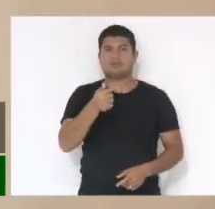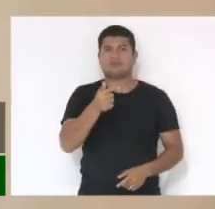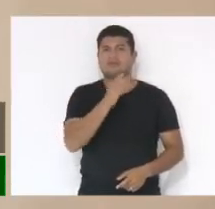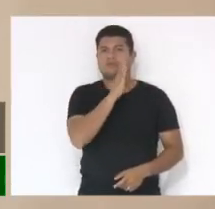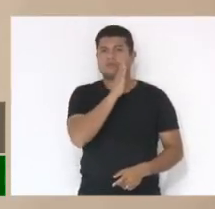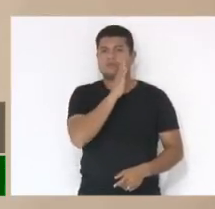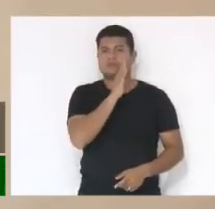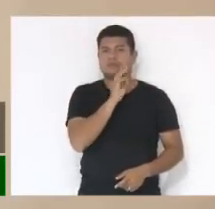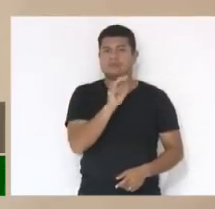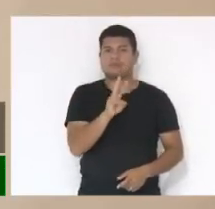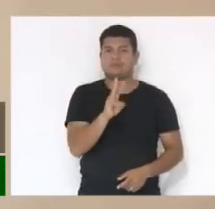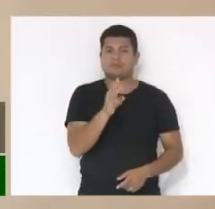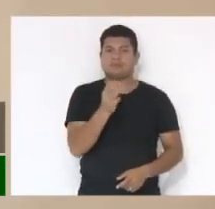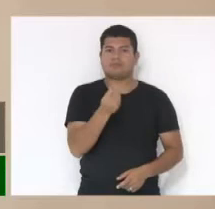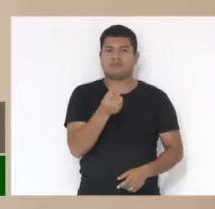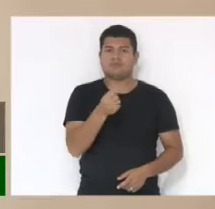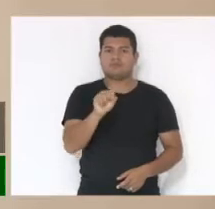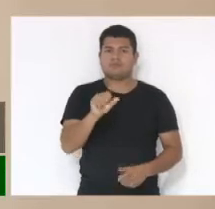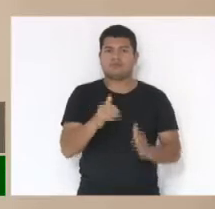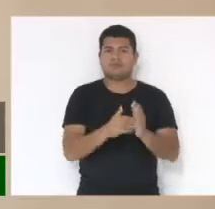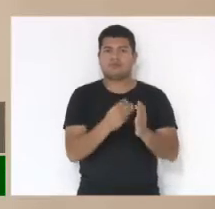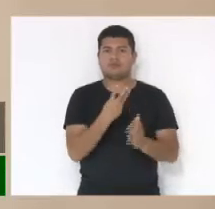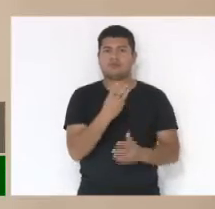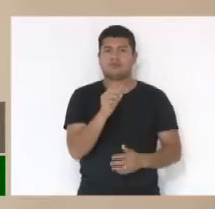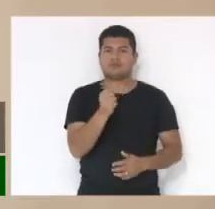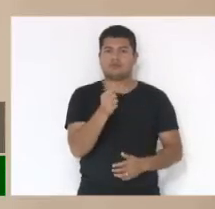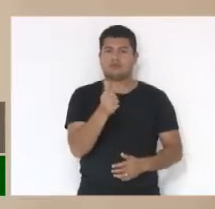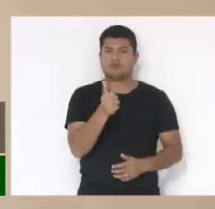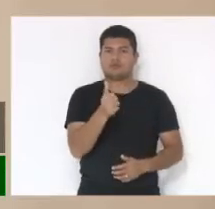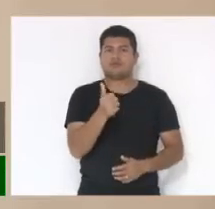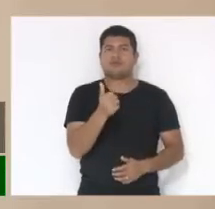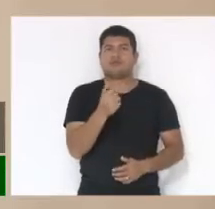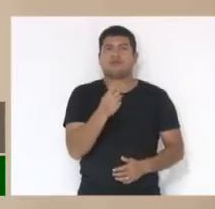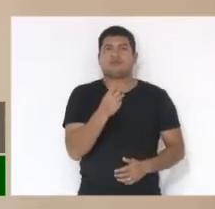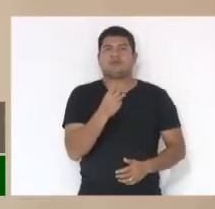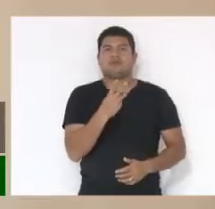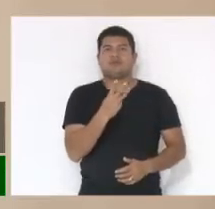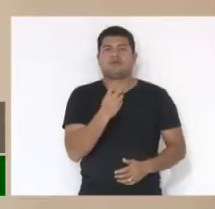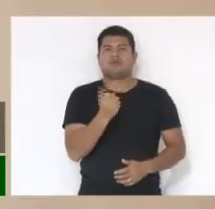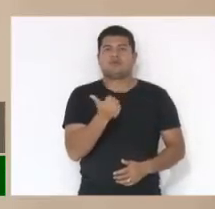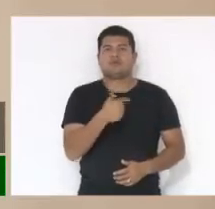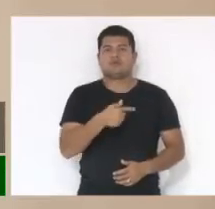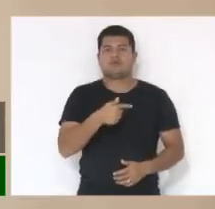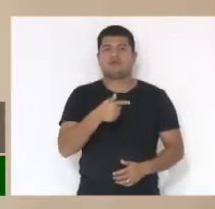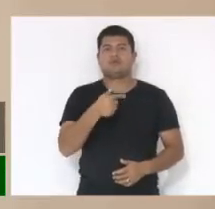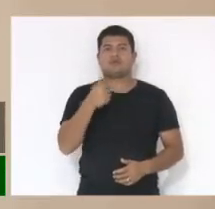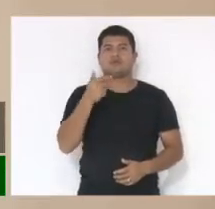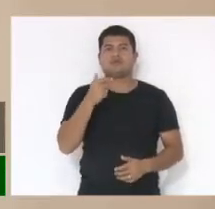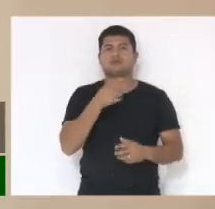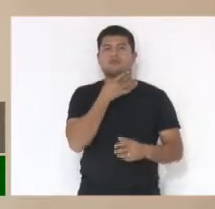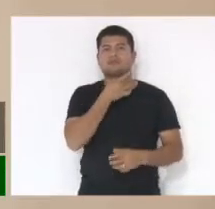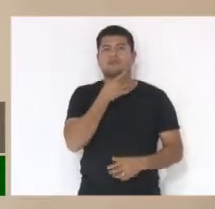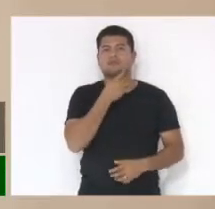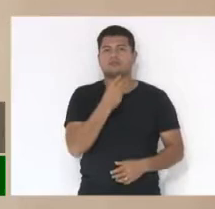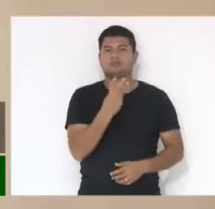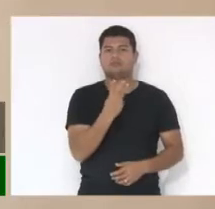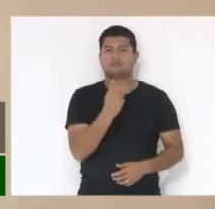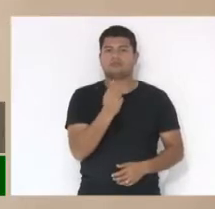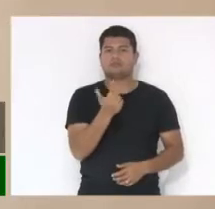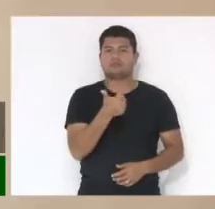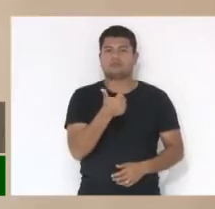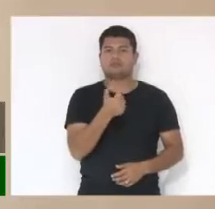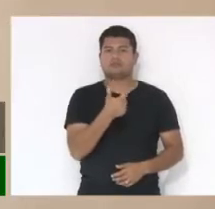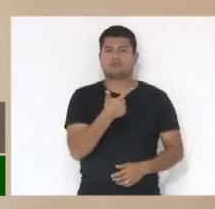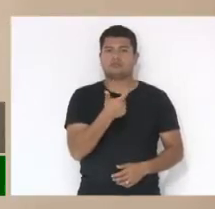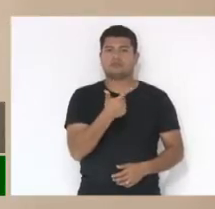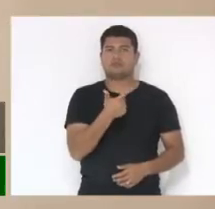Berlanda. Requerimentos 308 a 311 e 317, autor deputado Valdir Cobalcini. Requerimento 312, autoria deputado